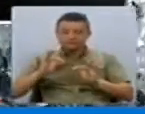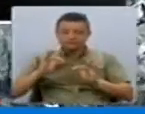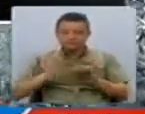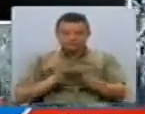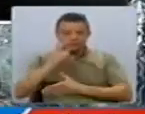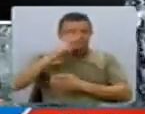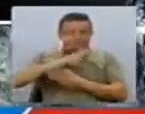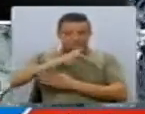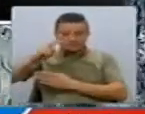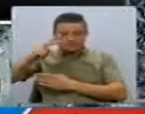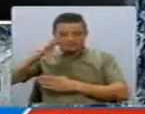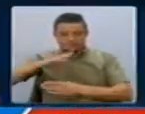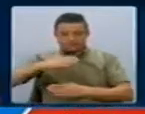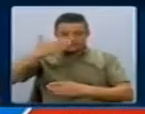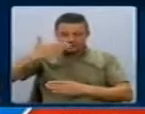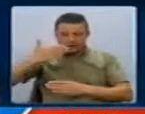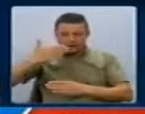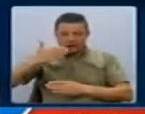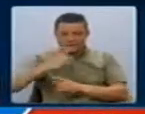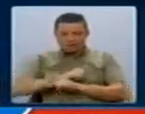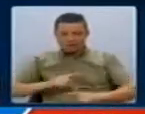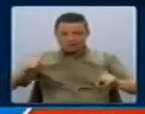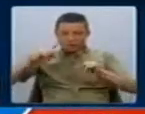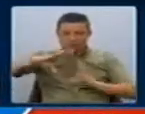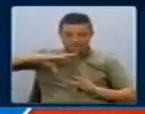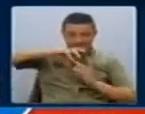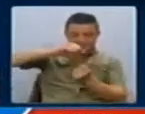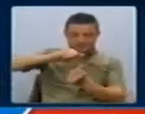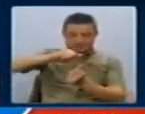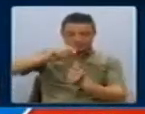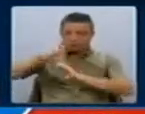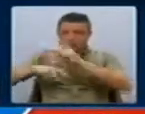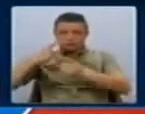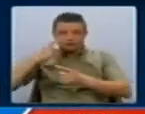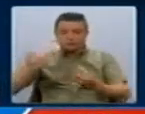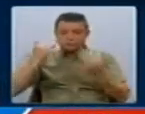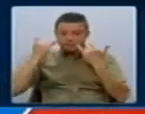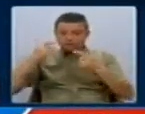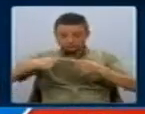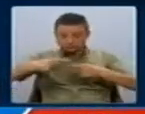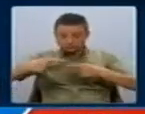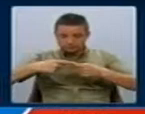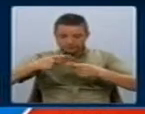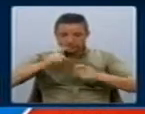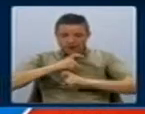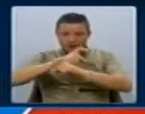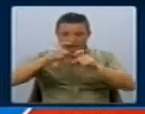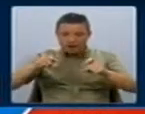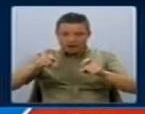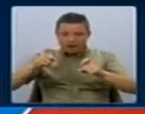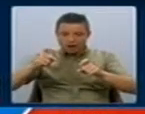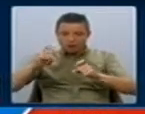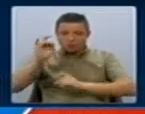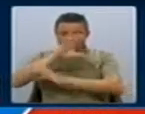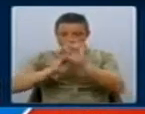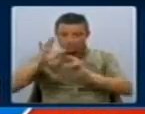viagem com a primeira medição do dia de um exoplaneta. Foi uma das outras grandes notícias da semana e que foi anunciado pelo Observatório Europeu do